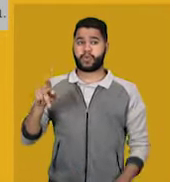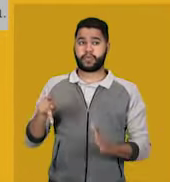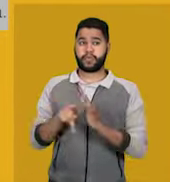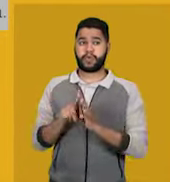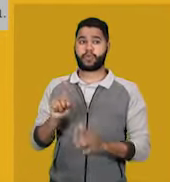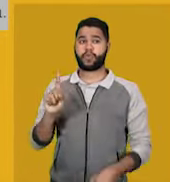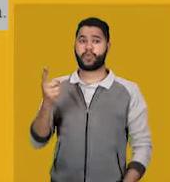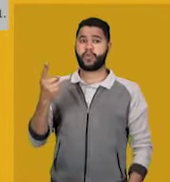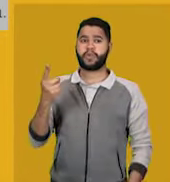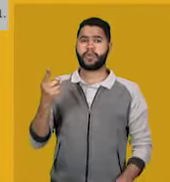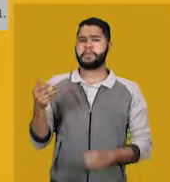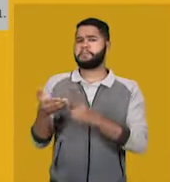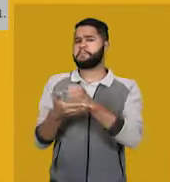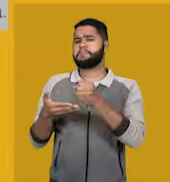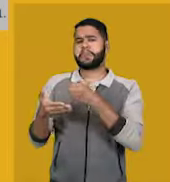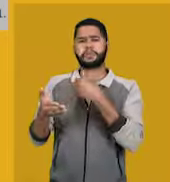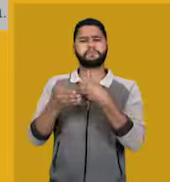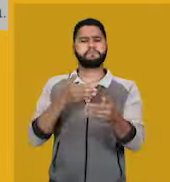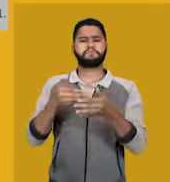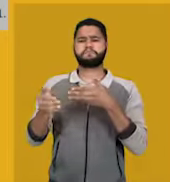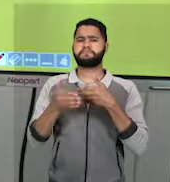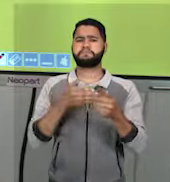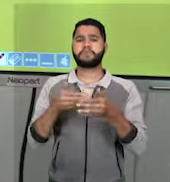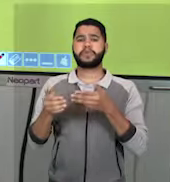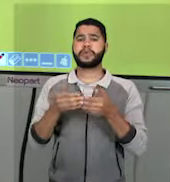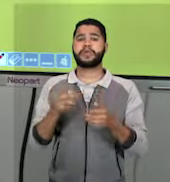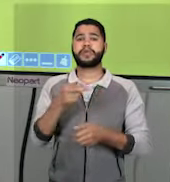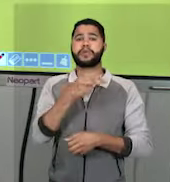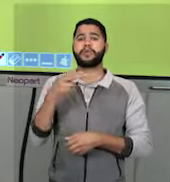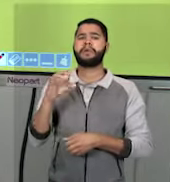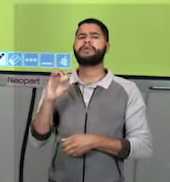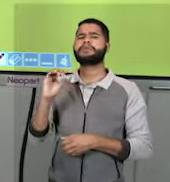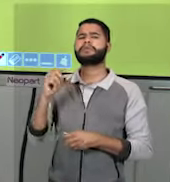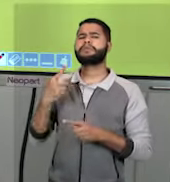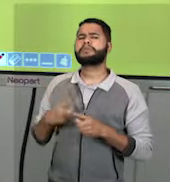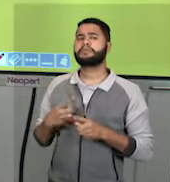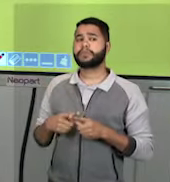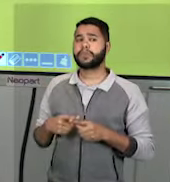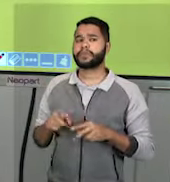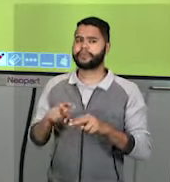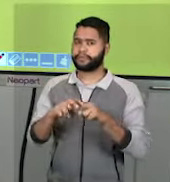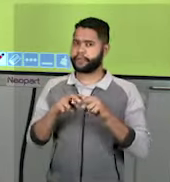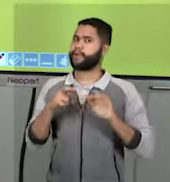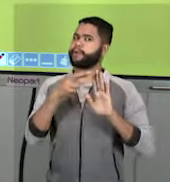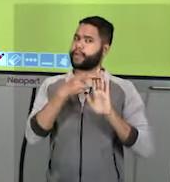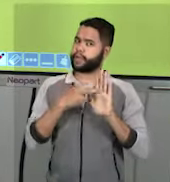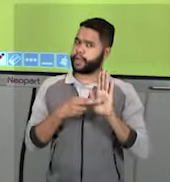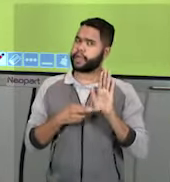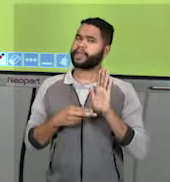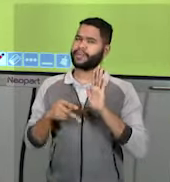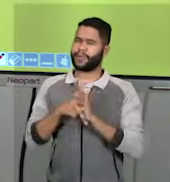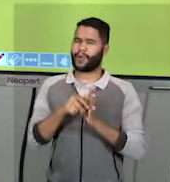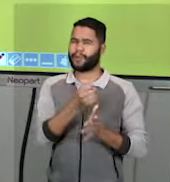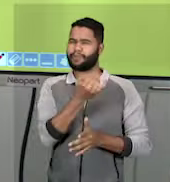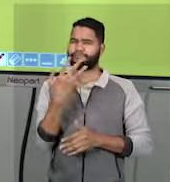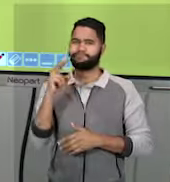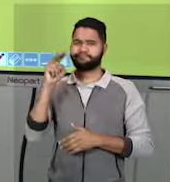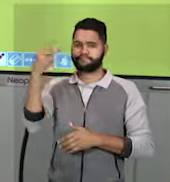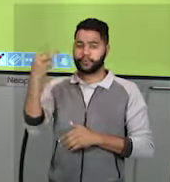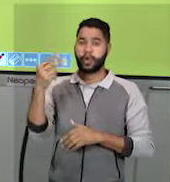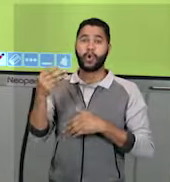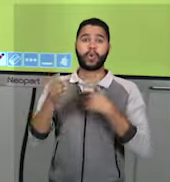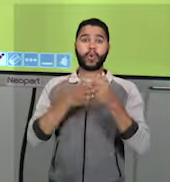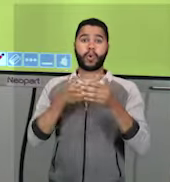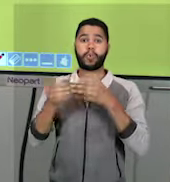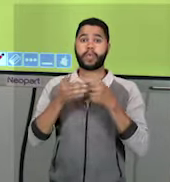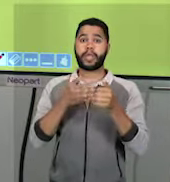em uma base qualquer que seja, vai ser igual a 0. Por quê? Por causa daquela regrinha da potenciação. Qualquer número elevado a